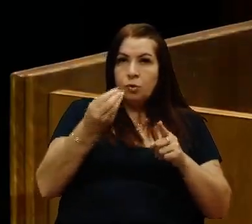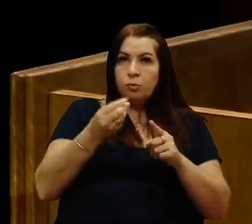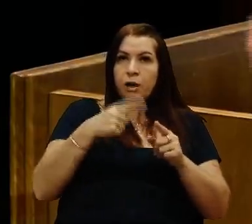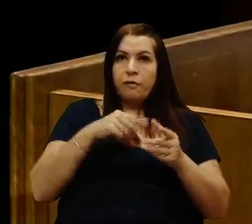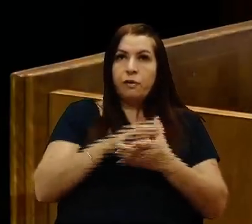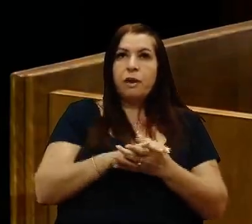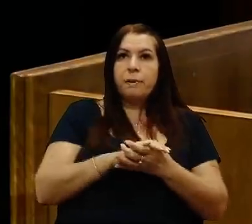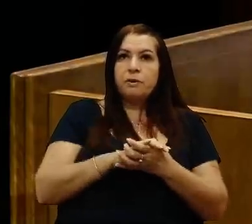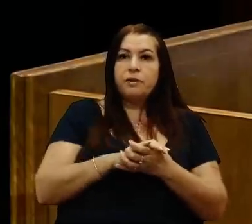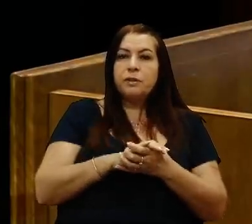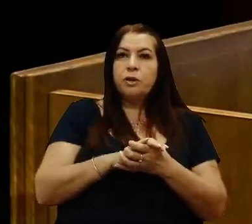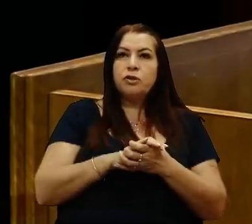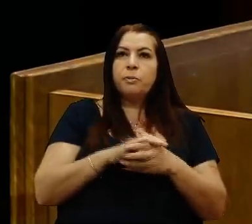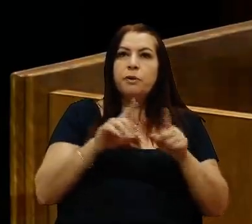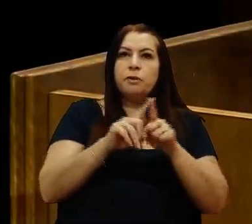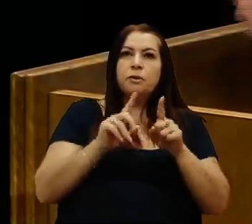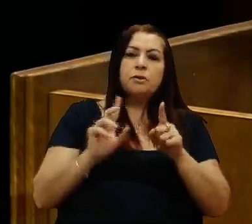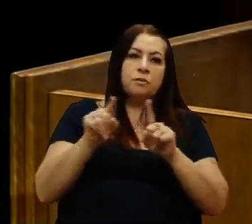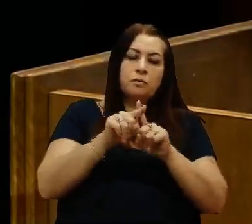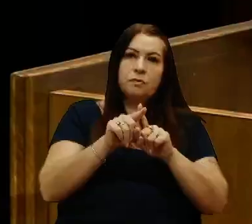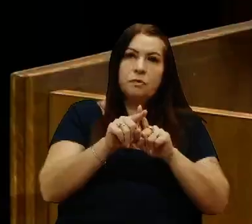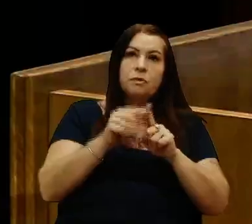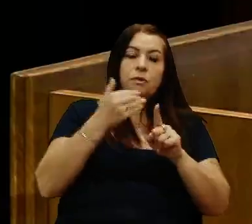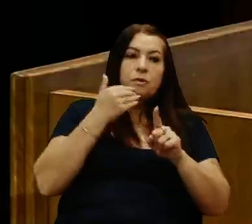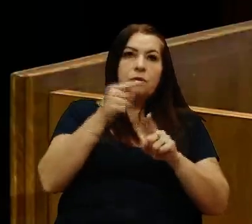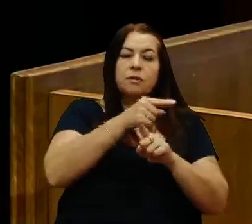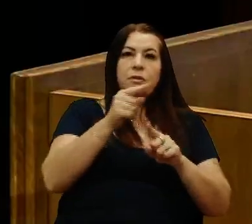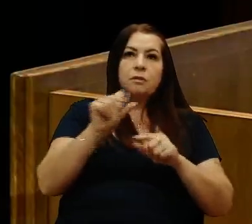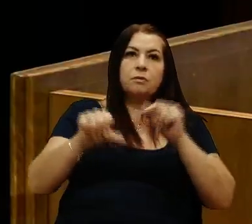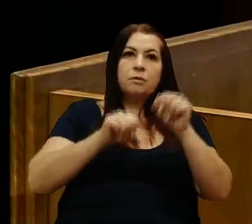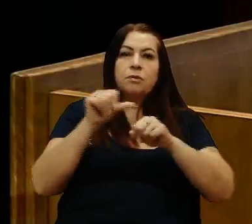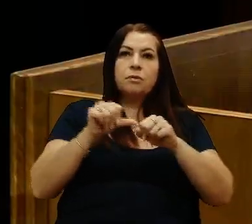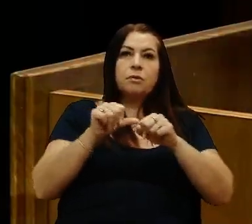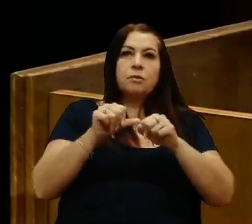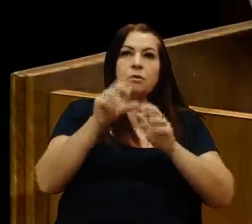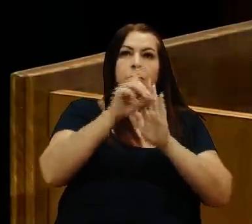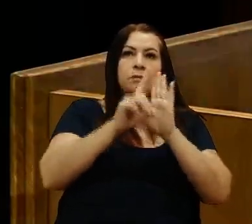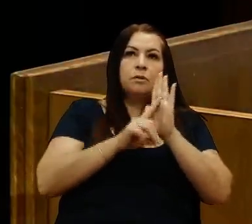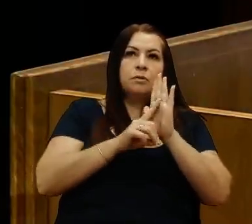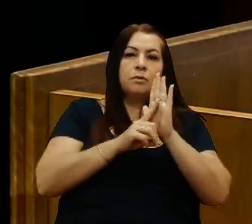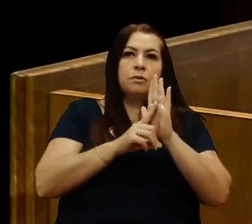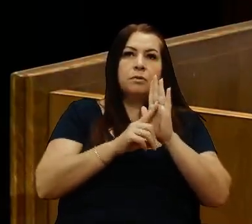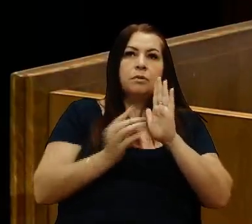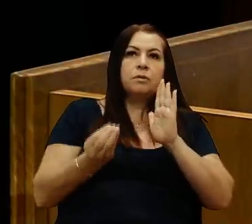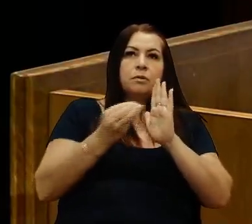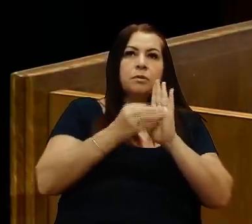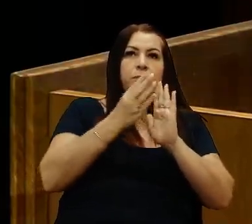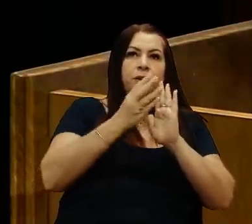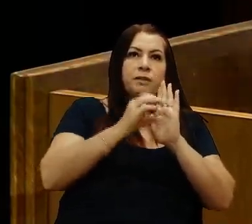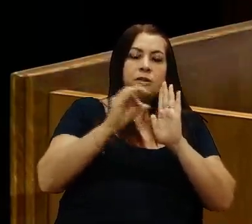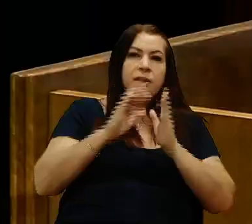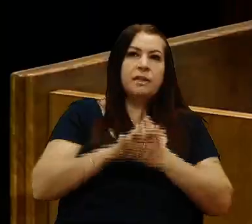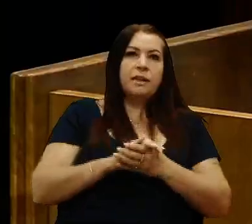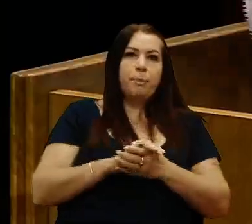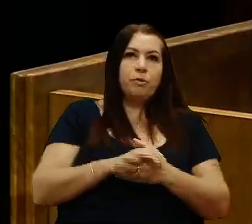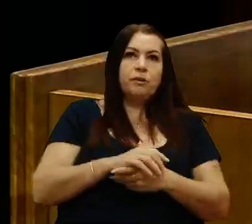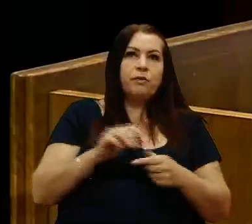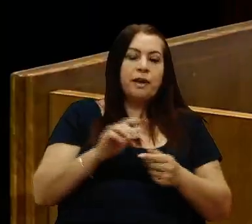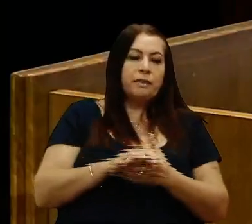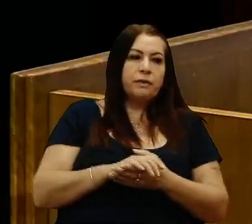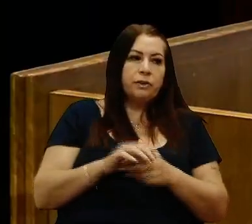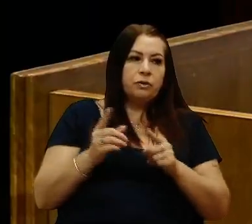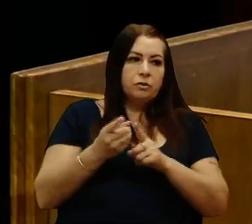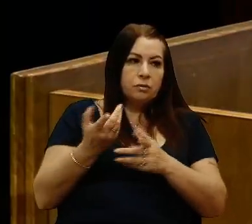na vida agrícola. Então, eu peço aqui que seja revogado esse decreto e que o subsídio dos 40% volte a ser pago no seguro para